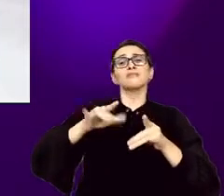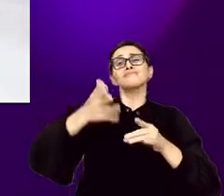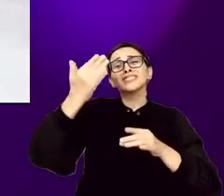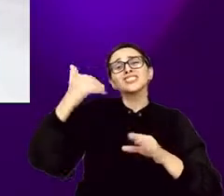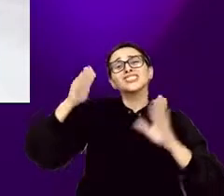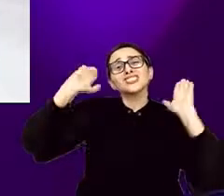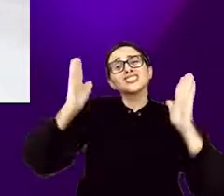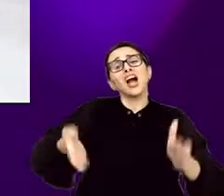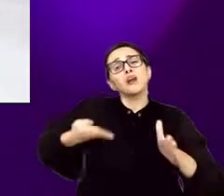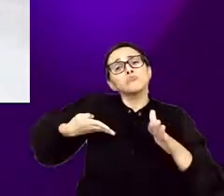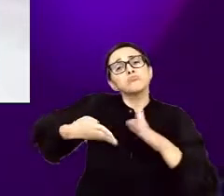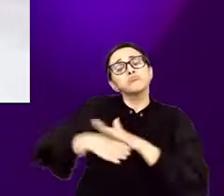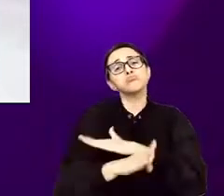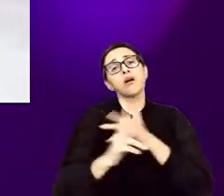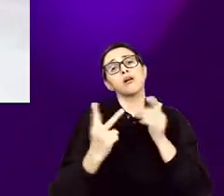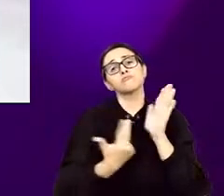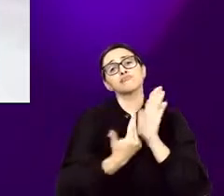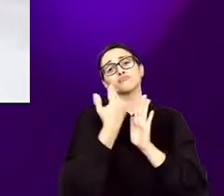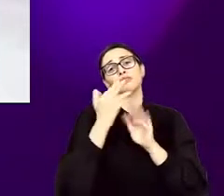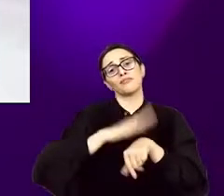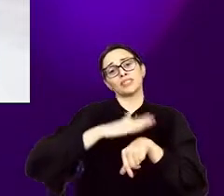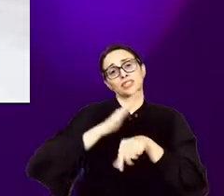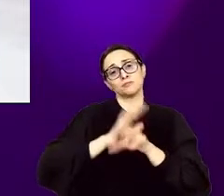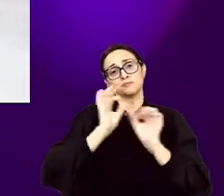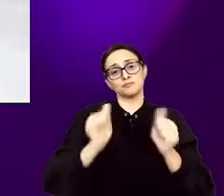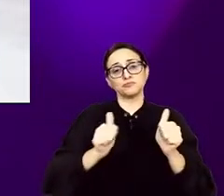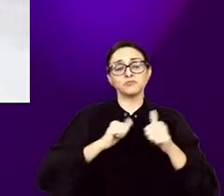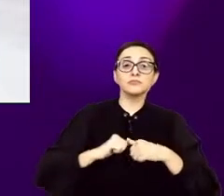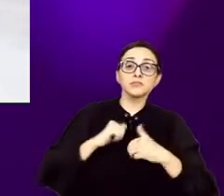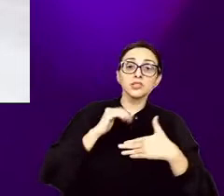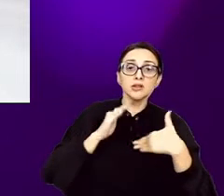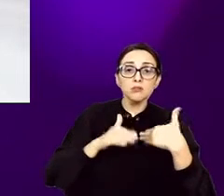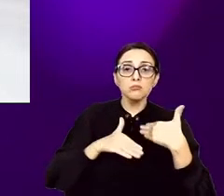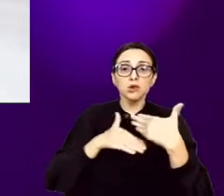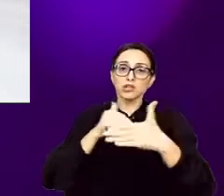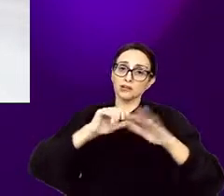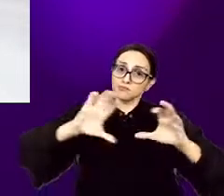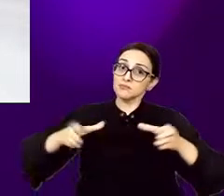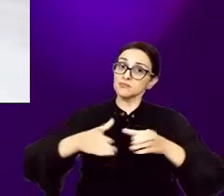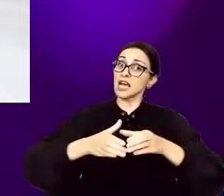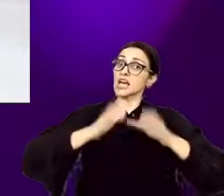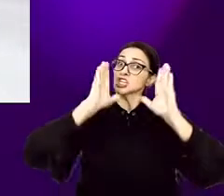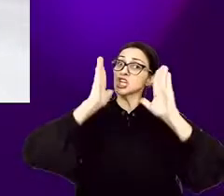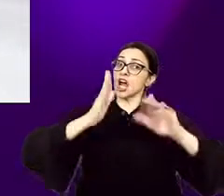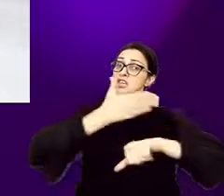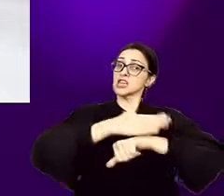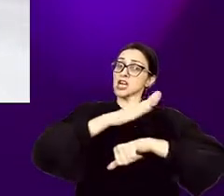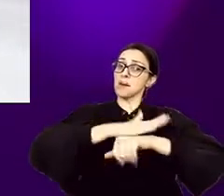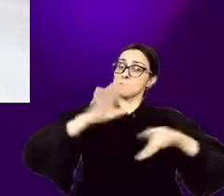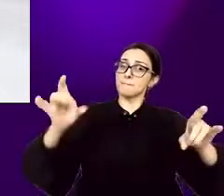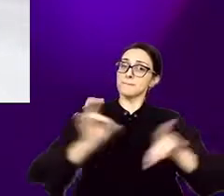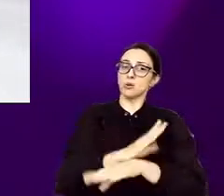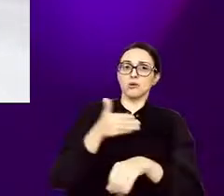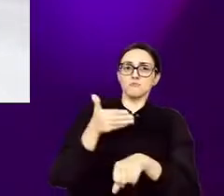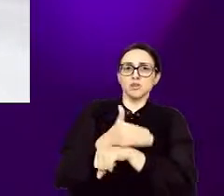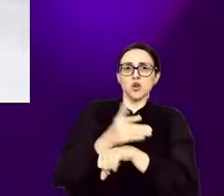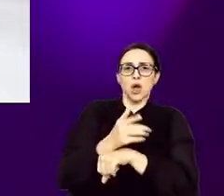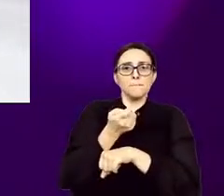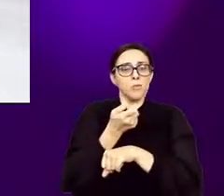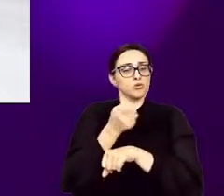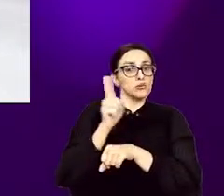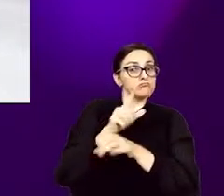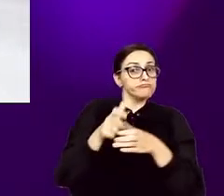está acostumado a fazer. E o processo, obviamente, feito com uma equipe maior, você tem mais participantes, essa equipe tem que